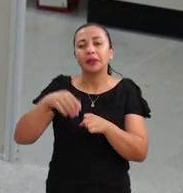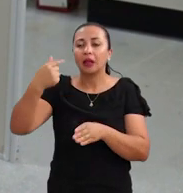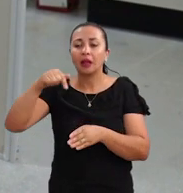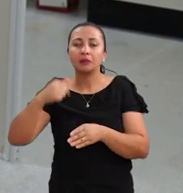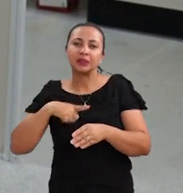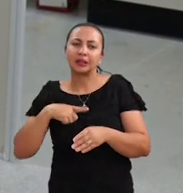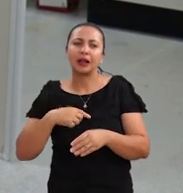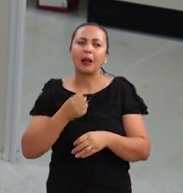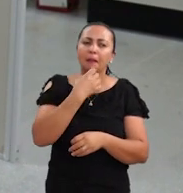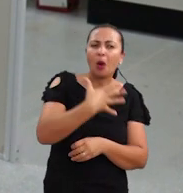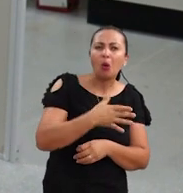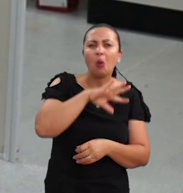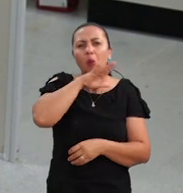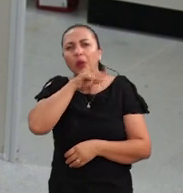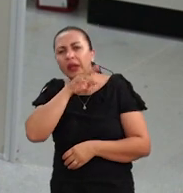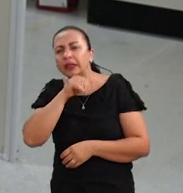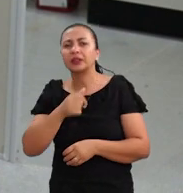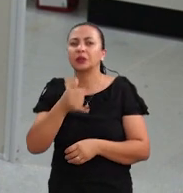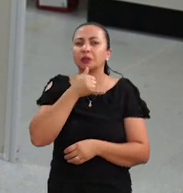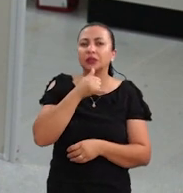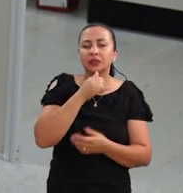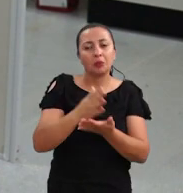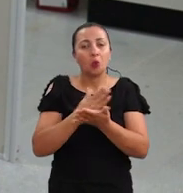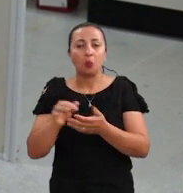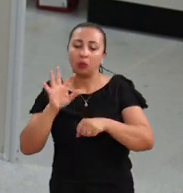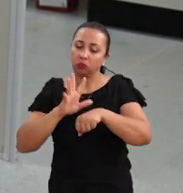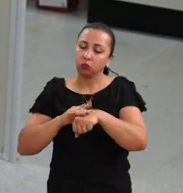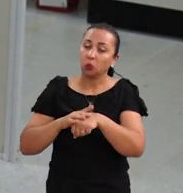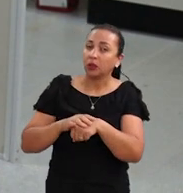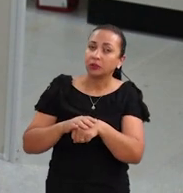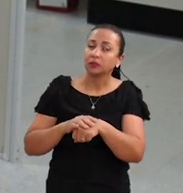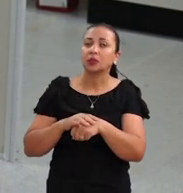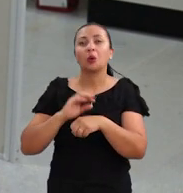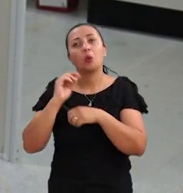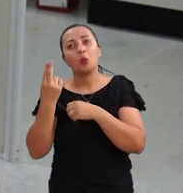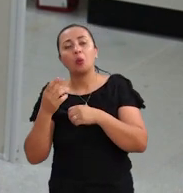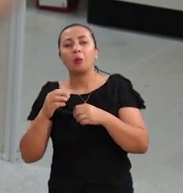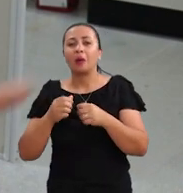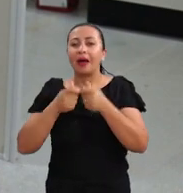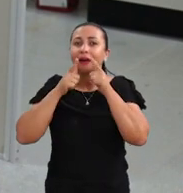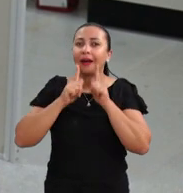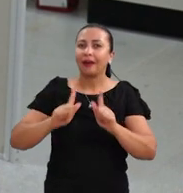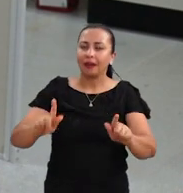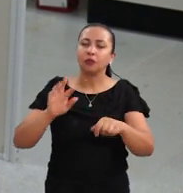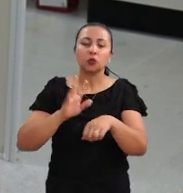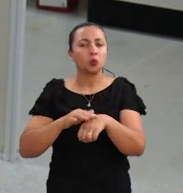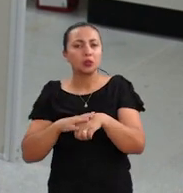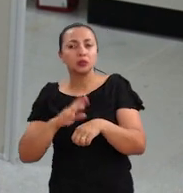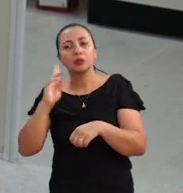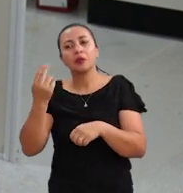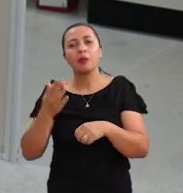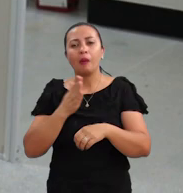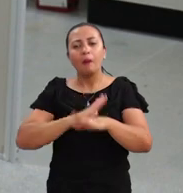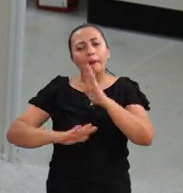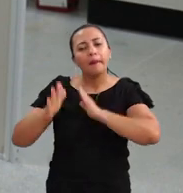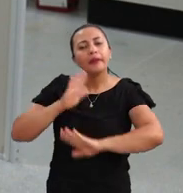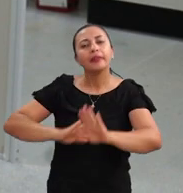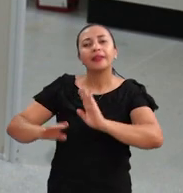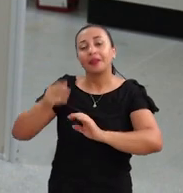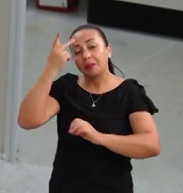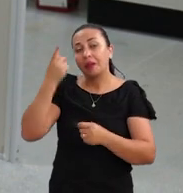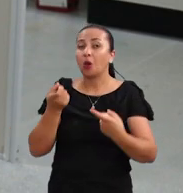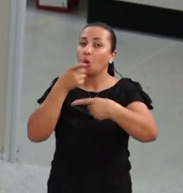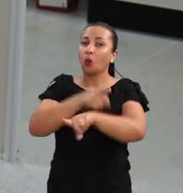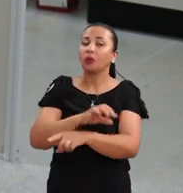conferindo alguma vantagem ou desvantagem relacionada, por exemplo, a algum tipo de doença, né, ou seja, agravamento de um tipo de doença ou proteção